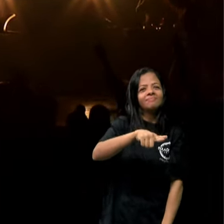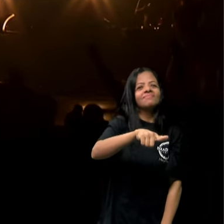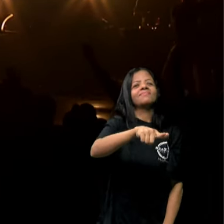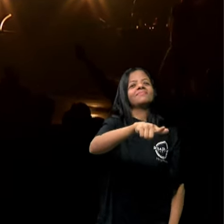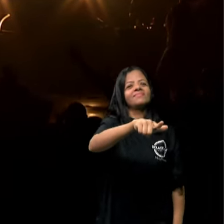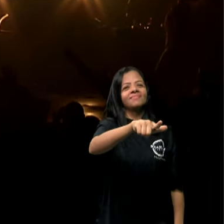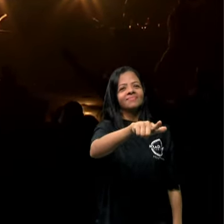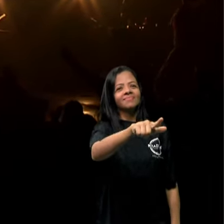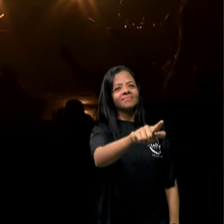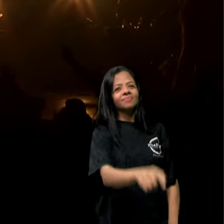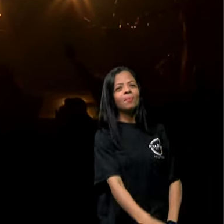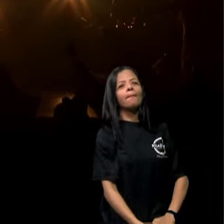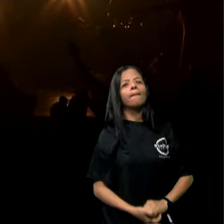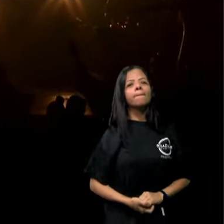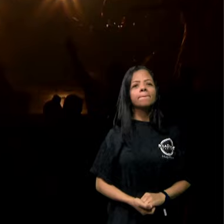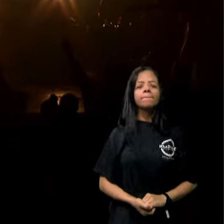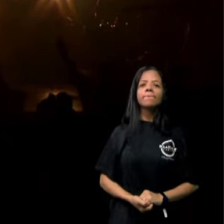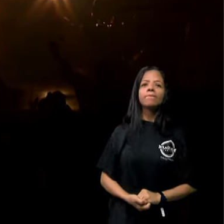passará.